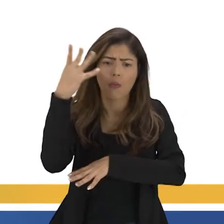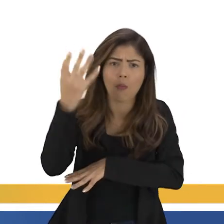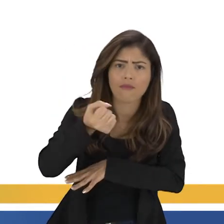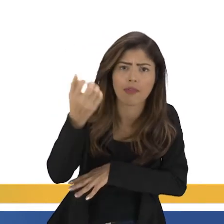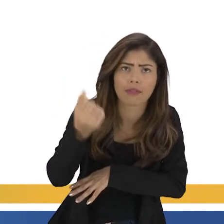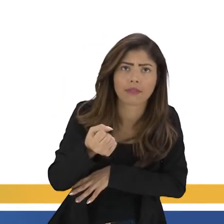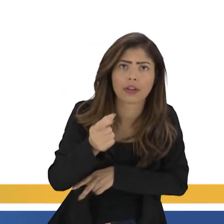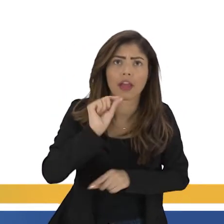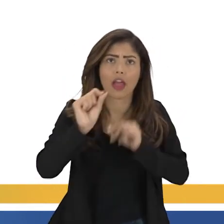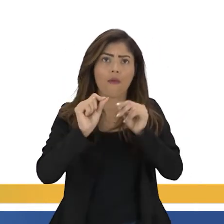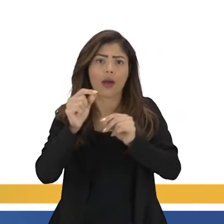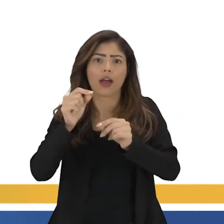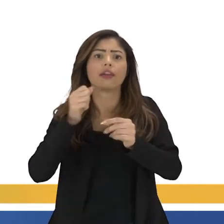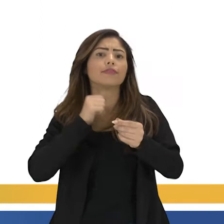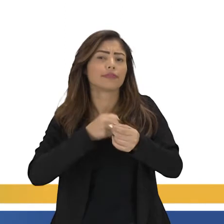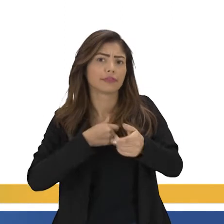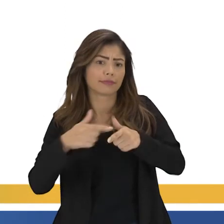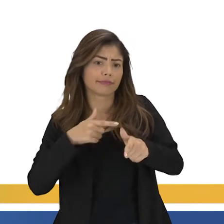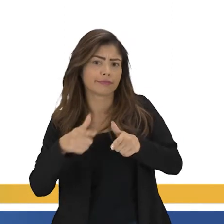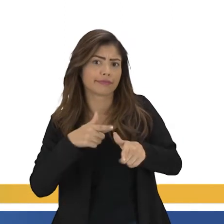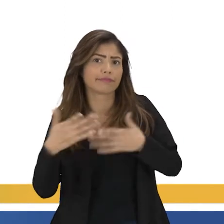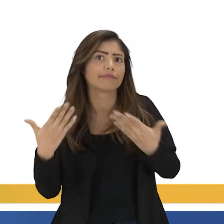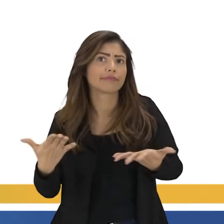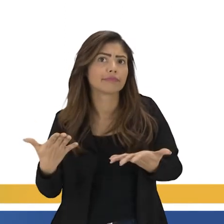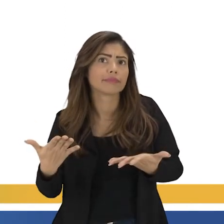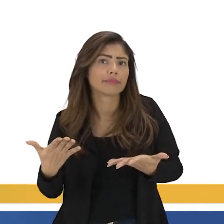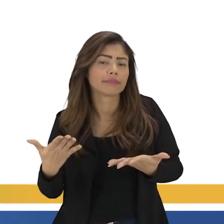vaca é uma tarefa,